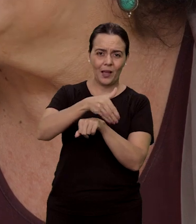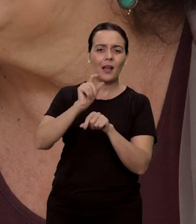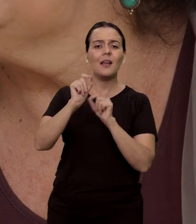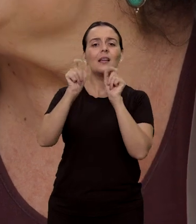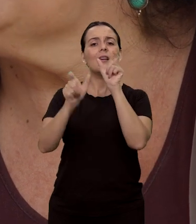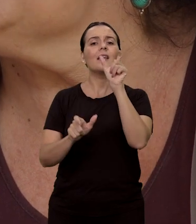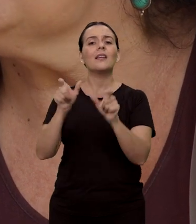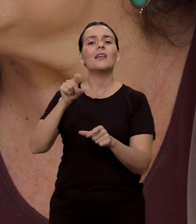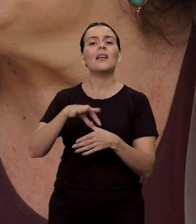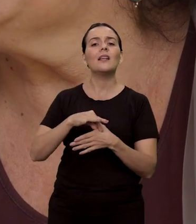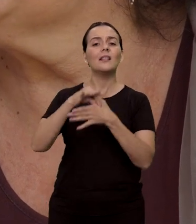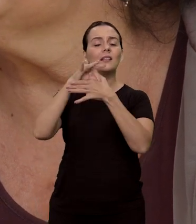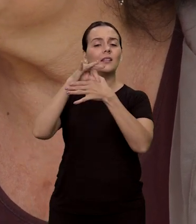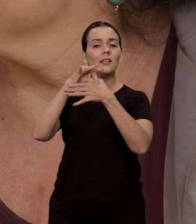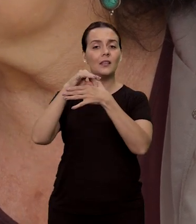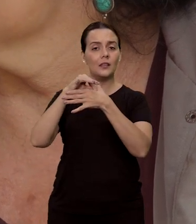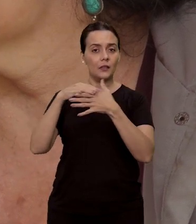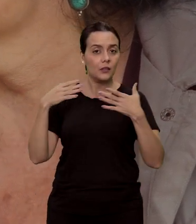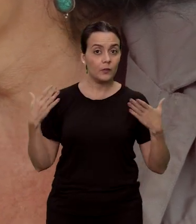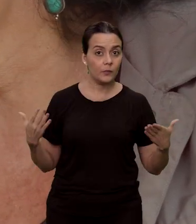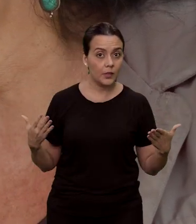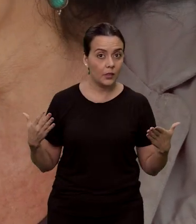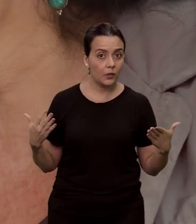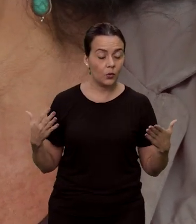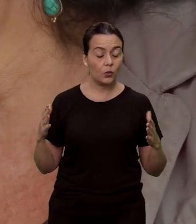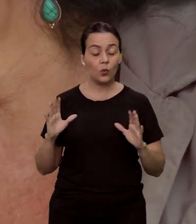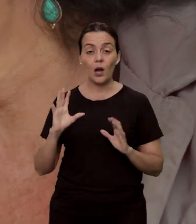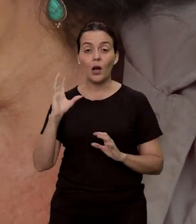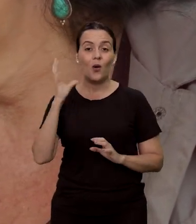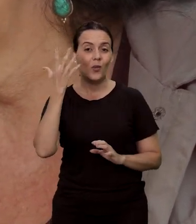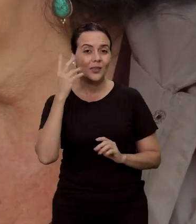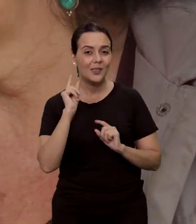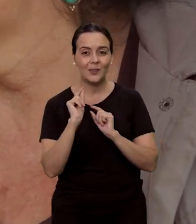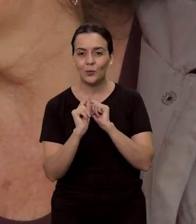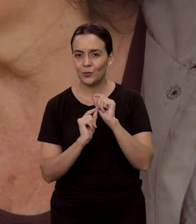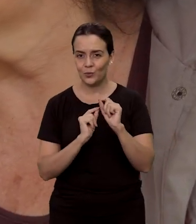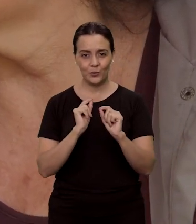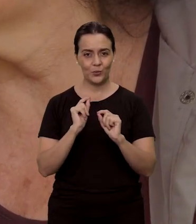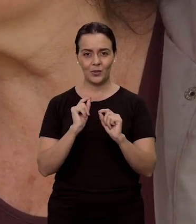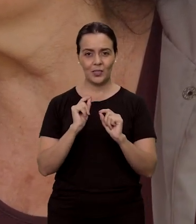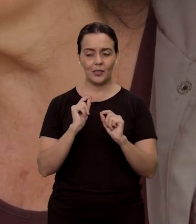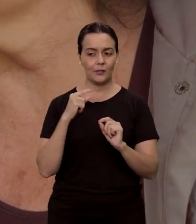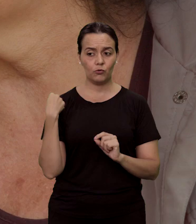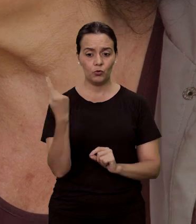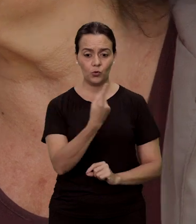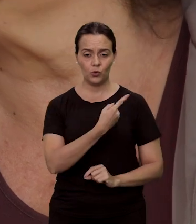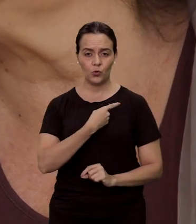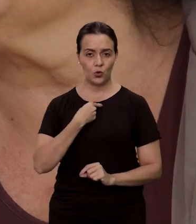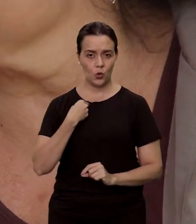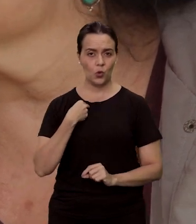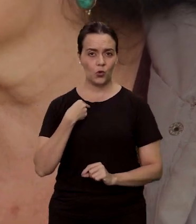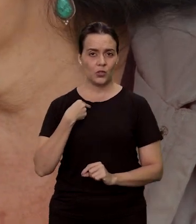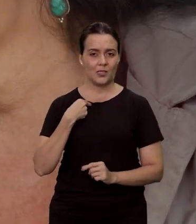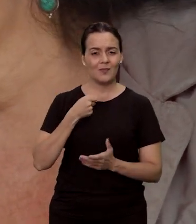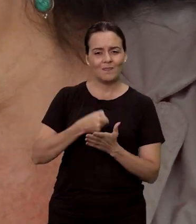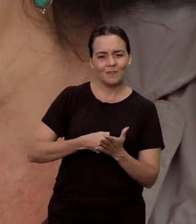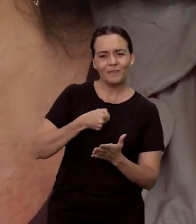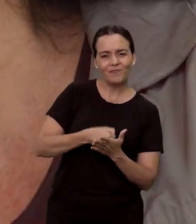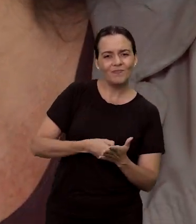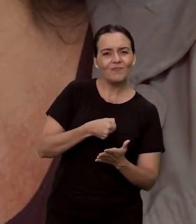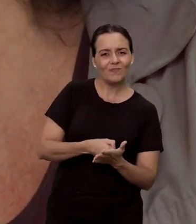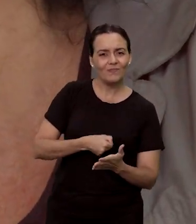governança. E foi justamente isso que foi implodido e que a gente vem enfrentando. Agora vai ser